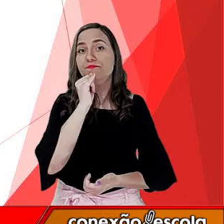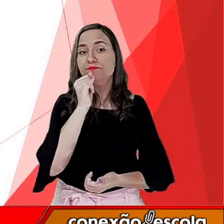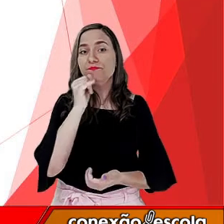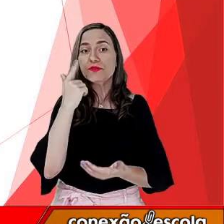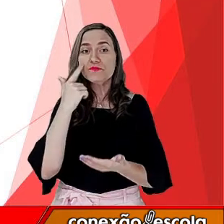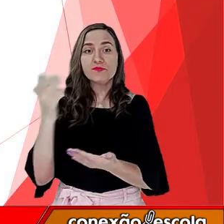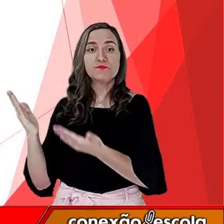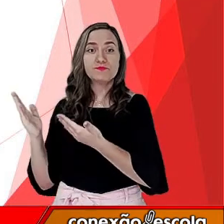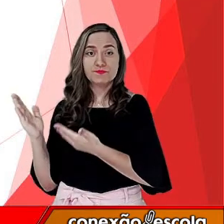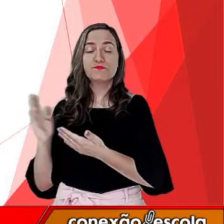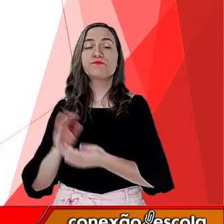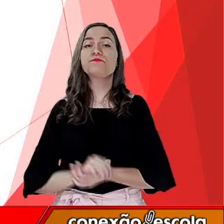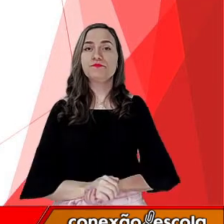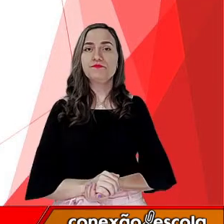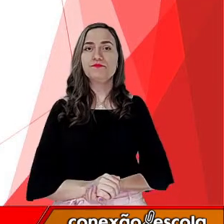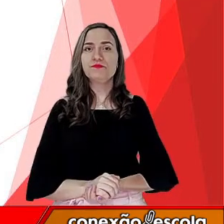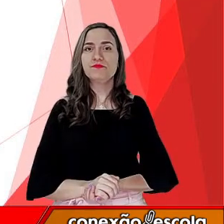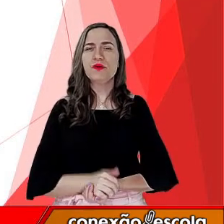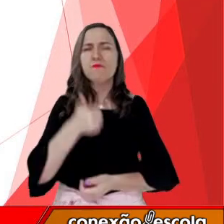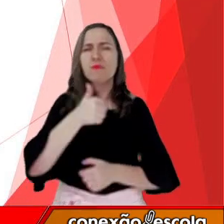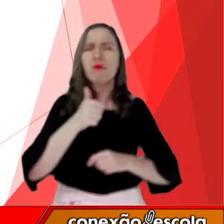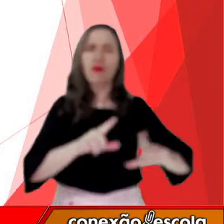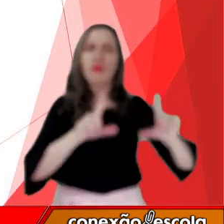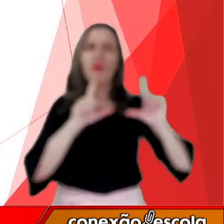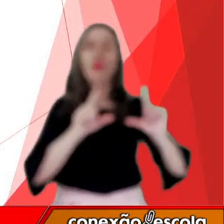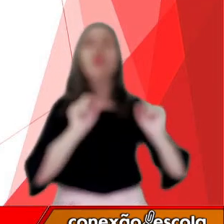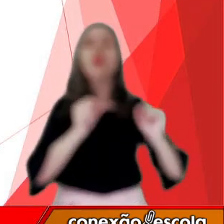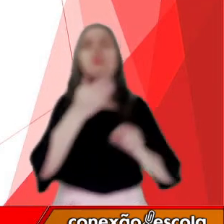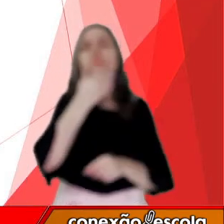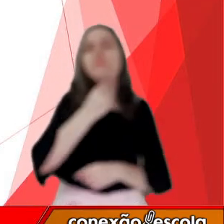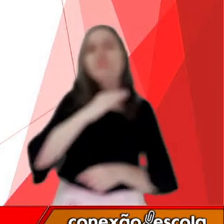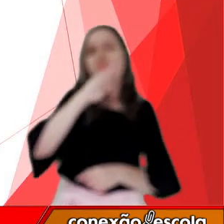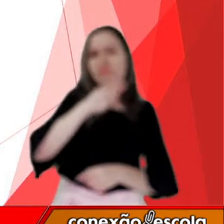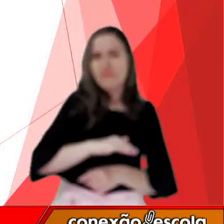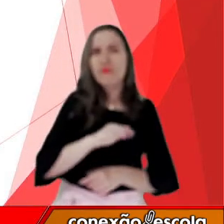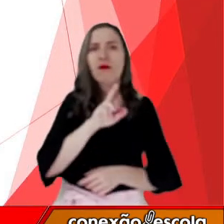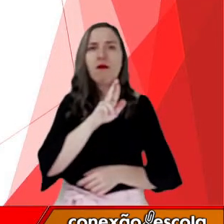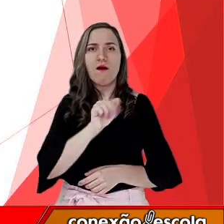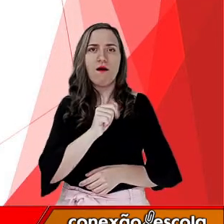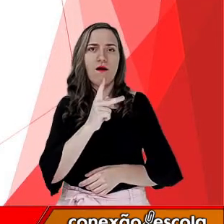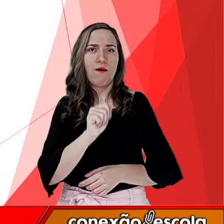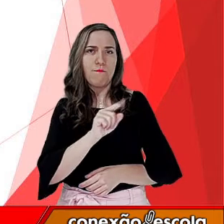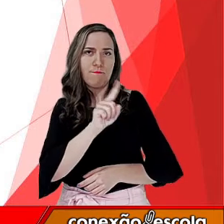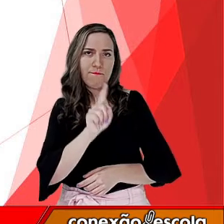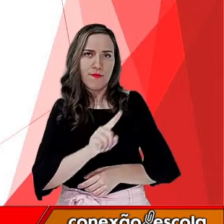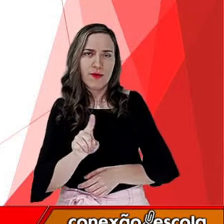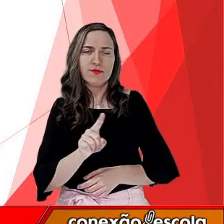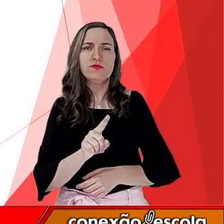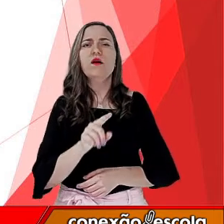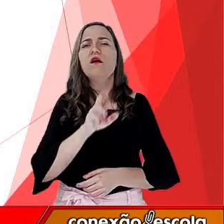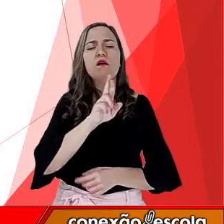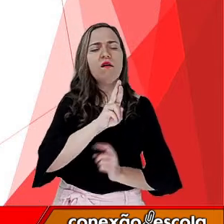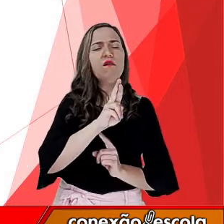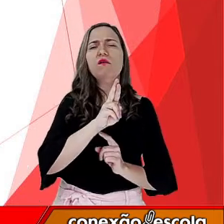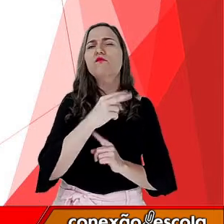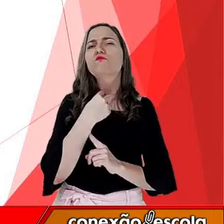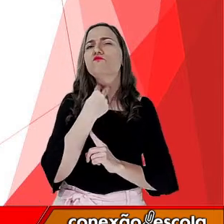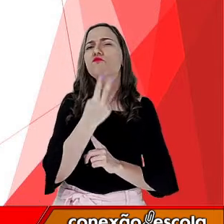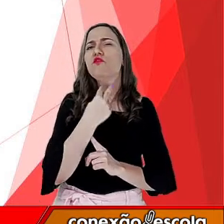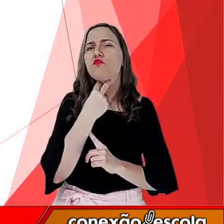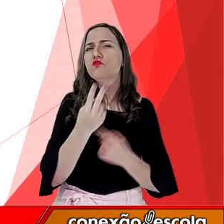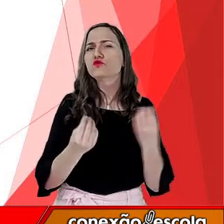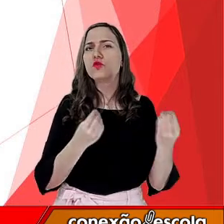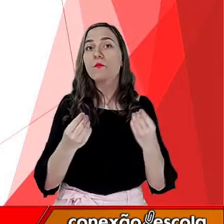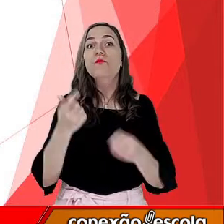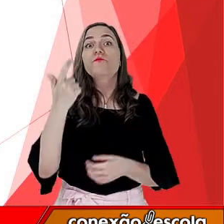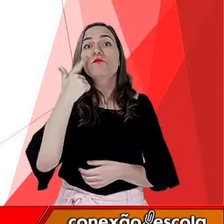Exemplo. Na primeira imagem aparece um rapaz. Qual é o som do R?